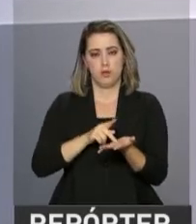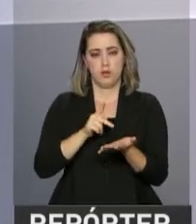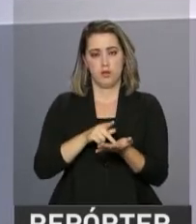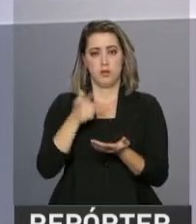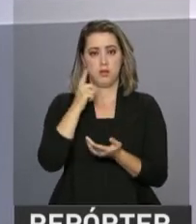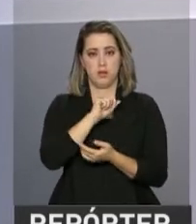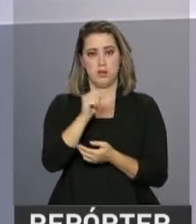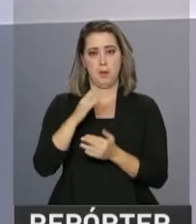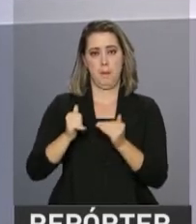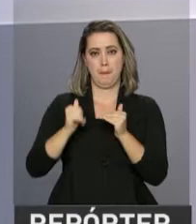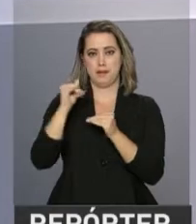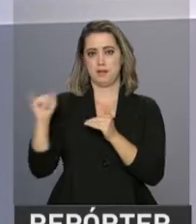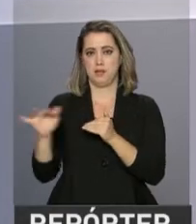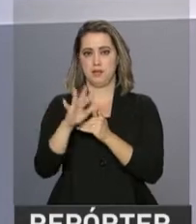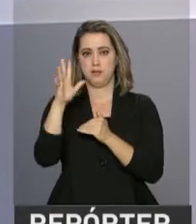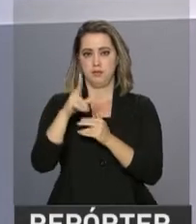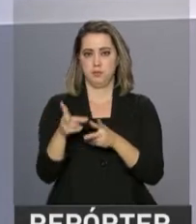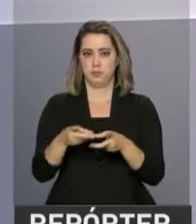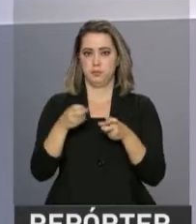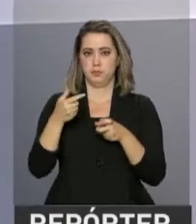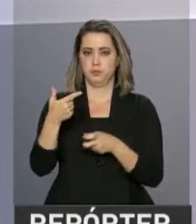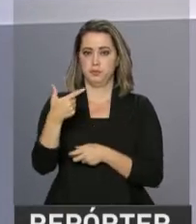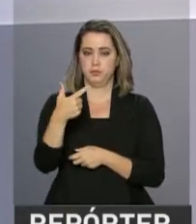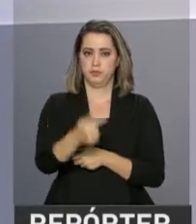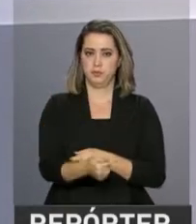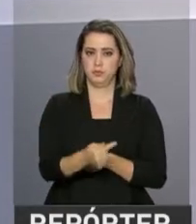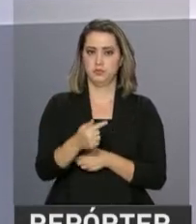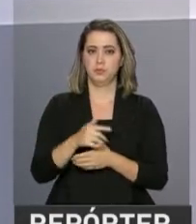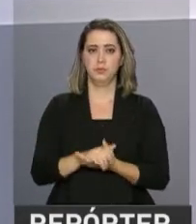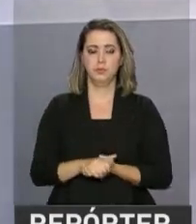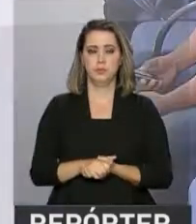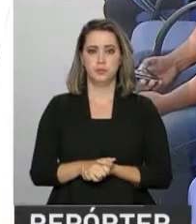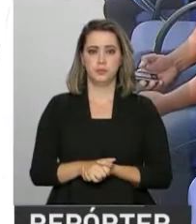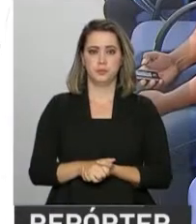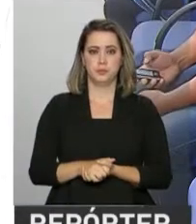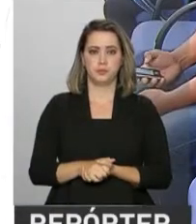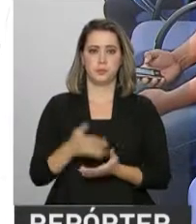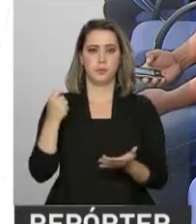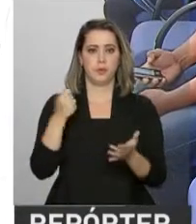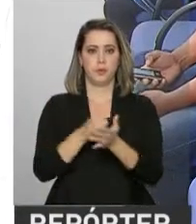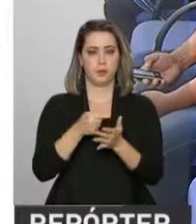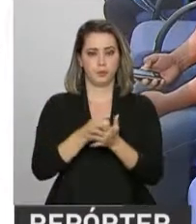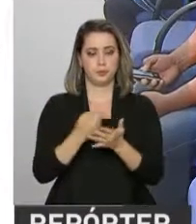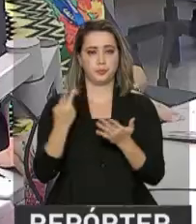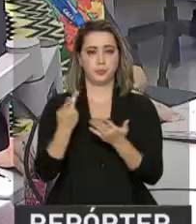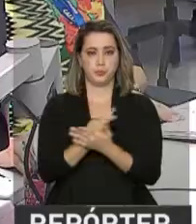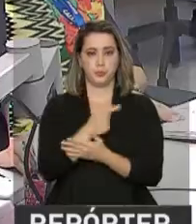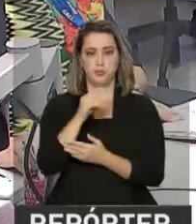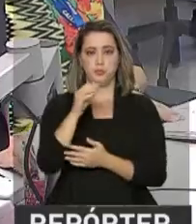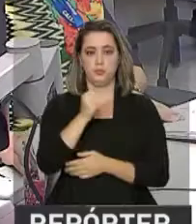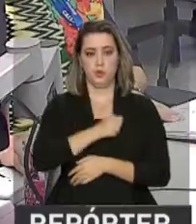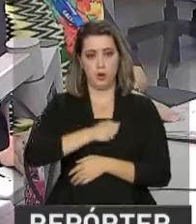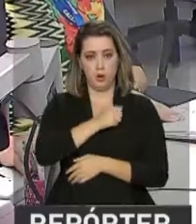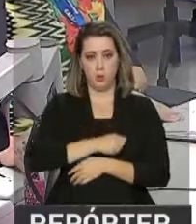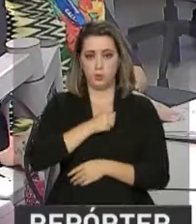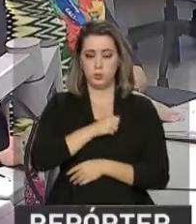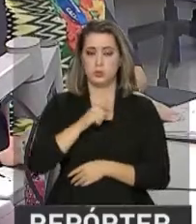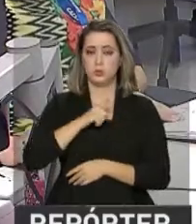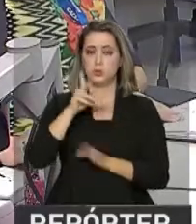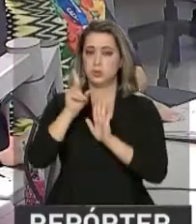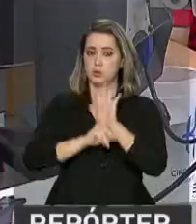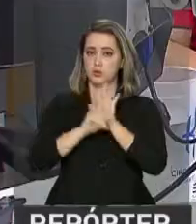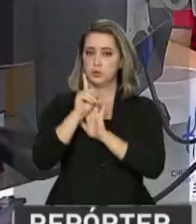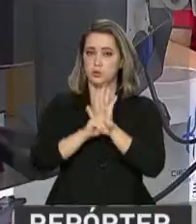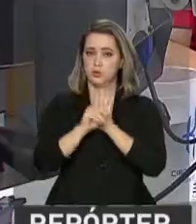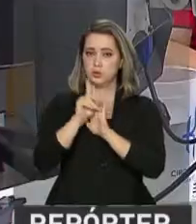vai superar a inflação prevista para 2017 o pagamento será feito em agosto tem direito à